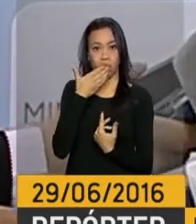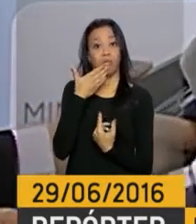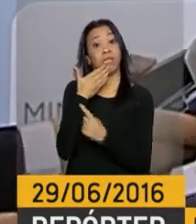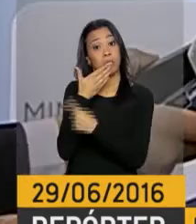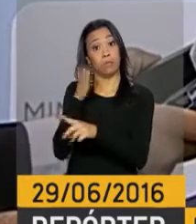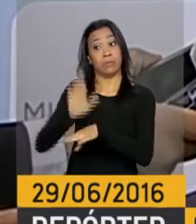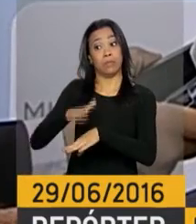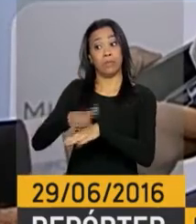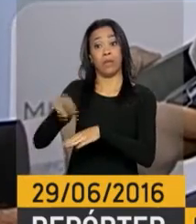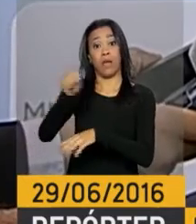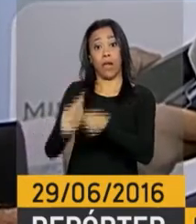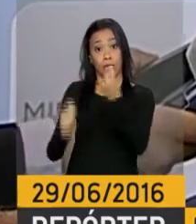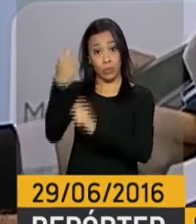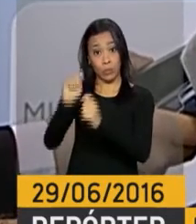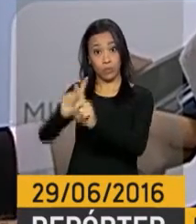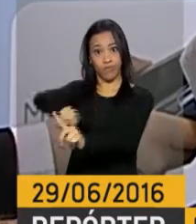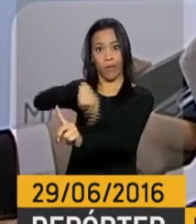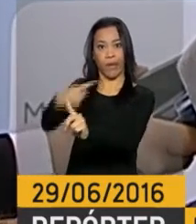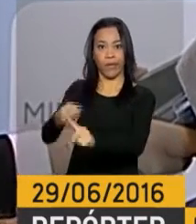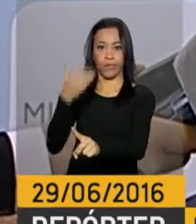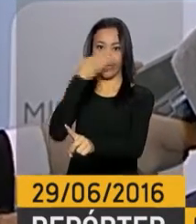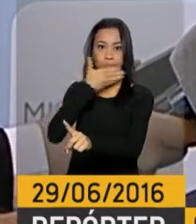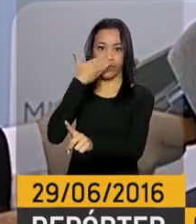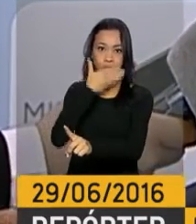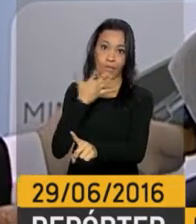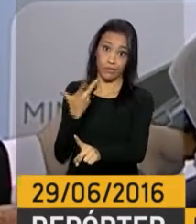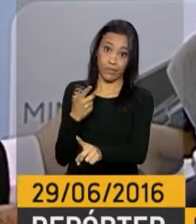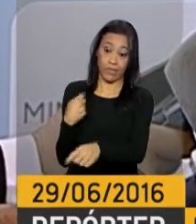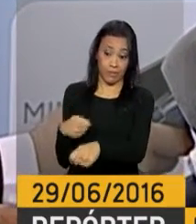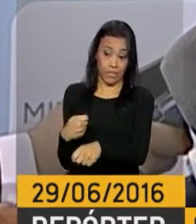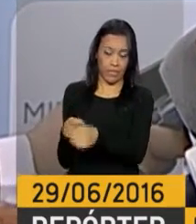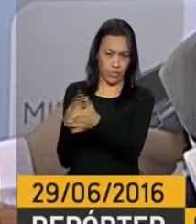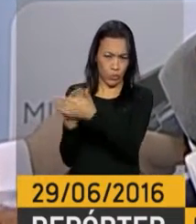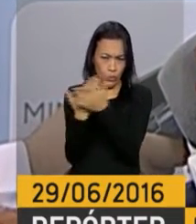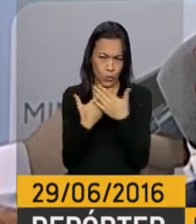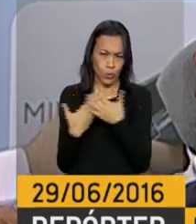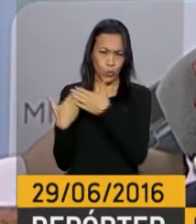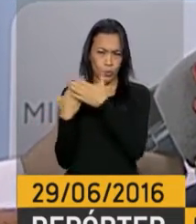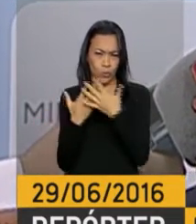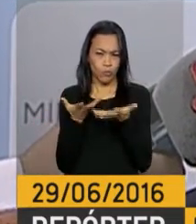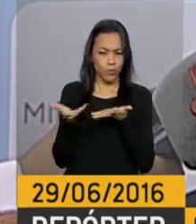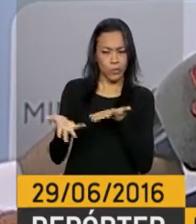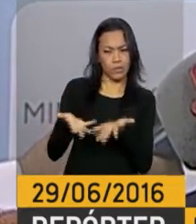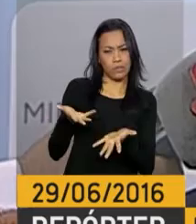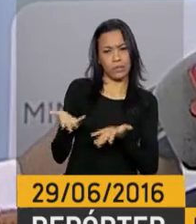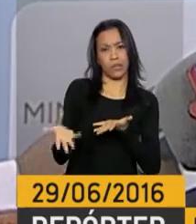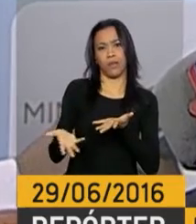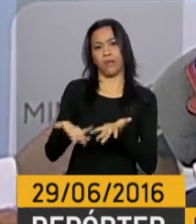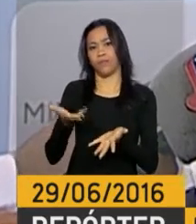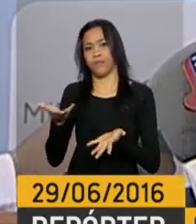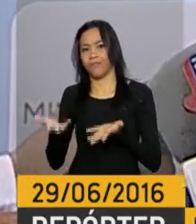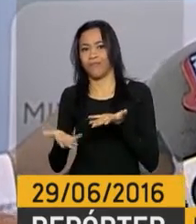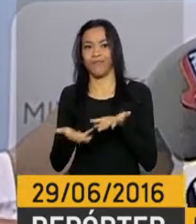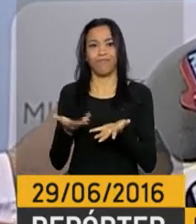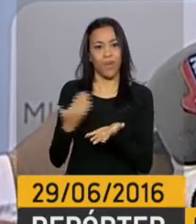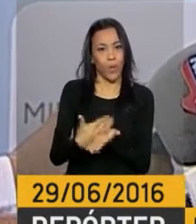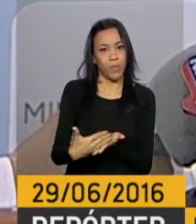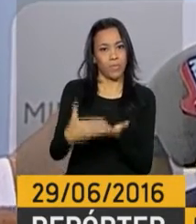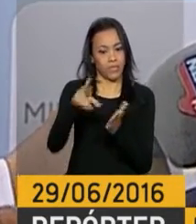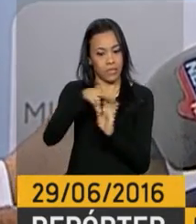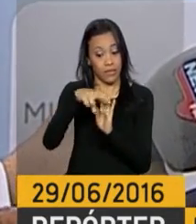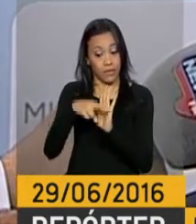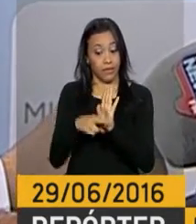um desafio maior, exige um estudo mais apurado e, por isso, o nosso cuidado em iniciar o protocolo quando